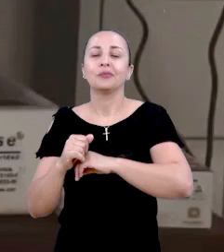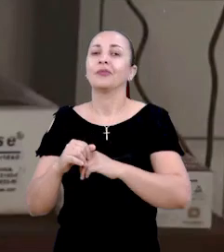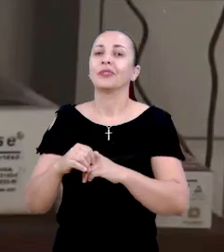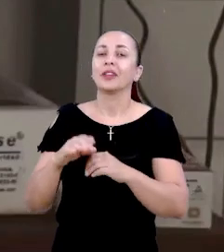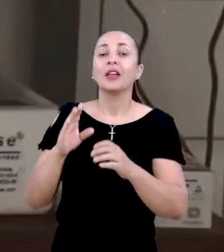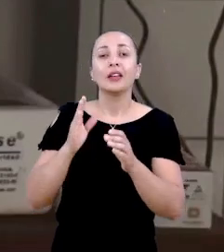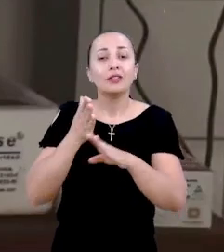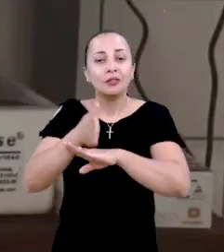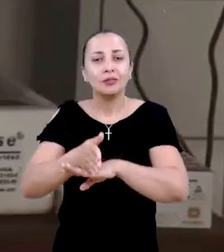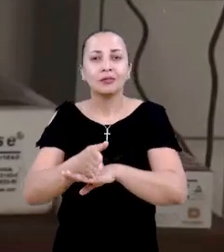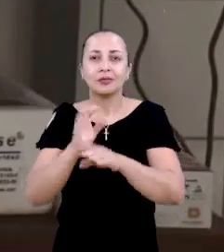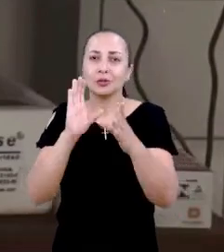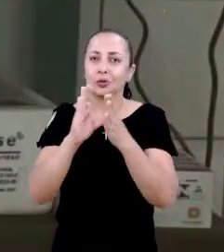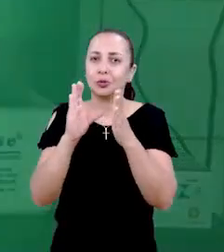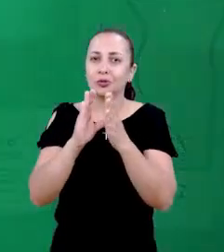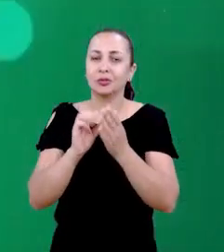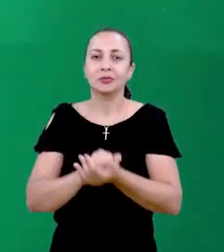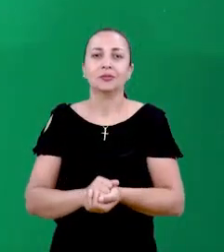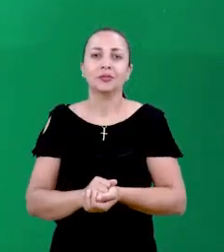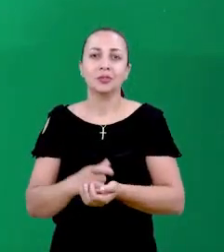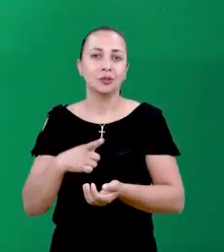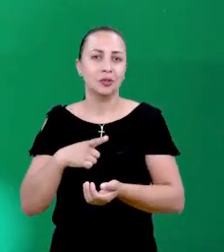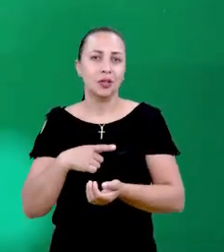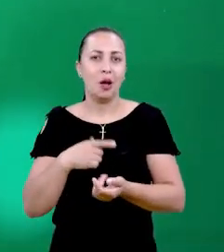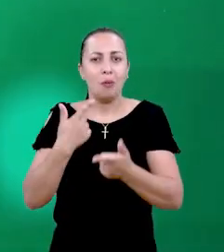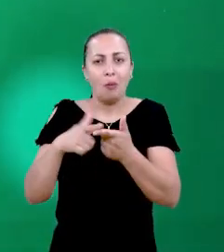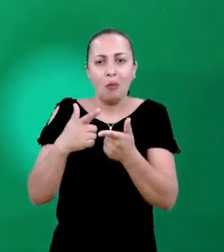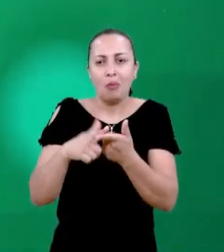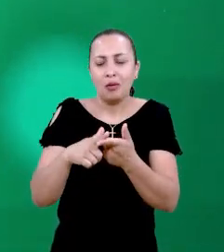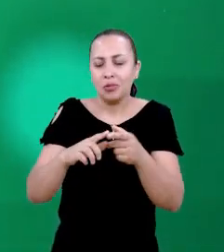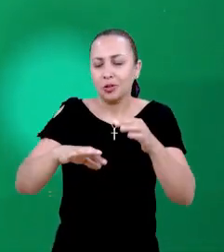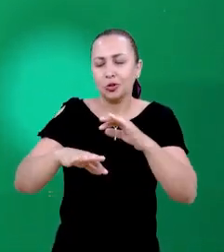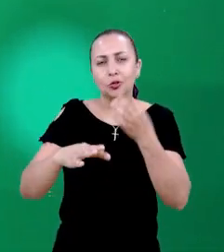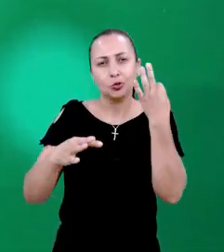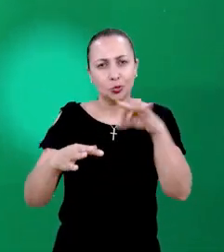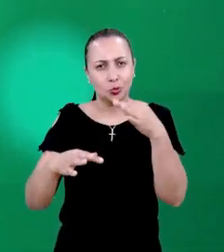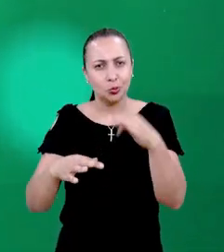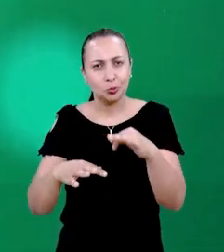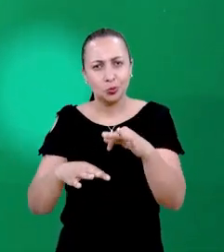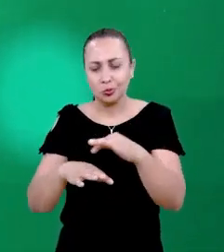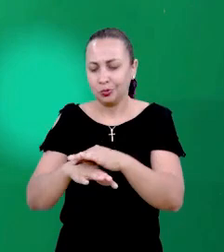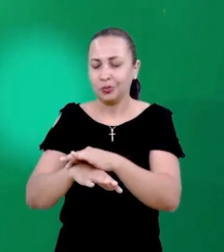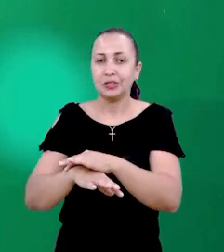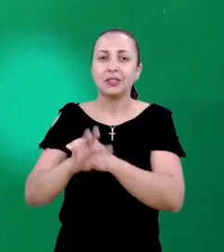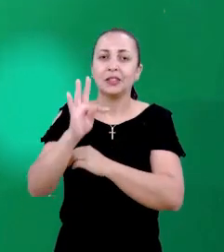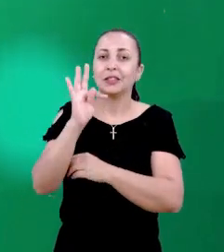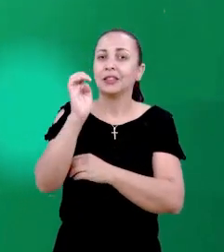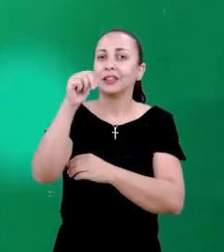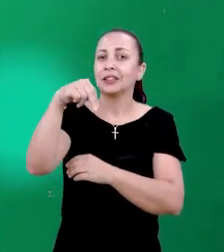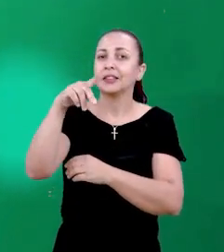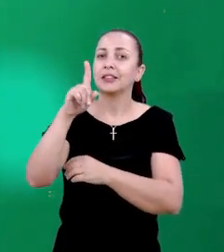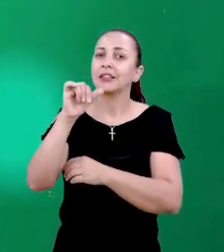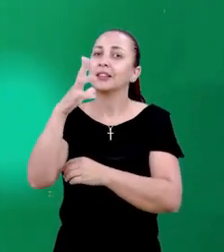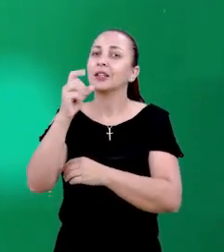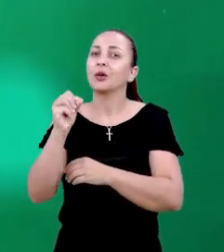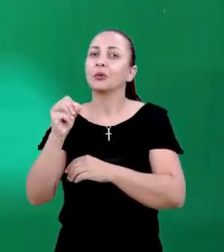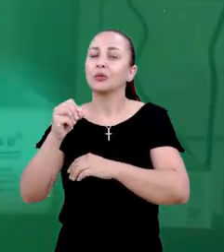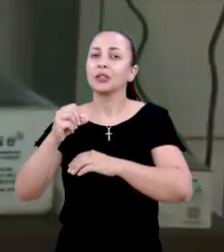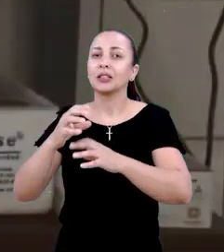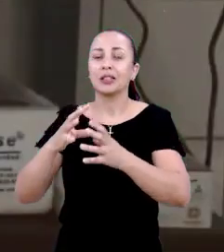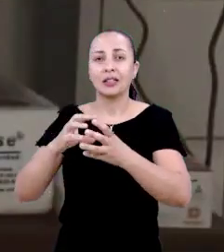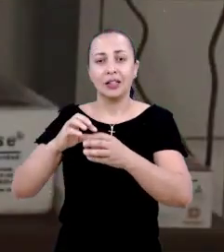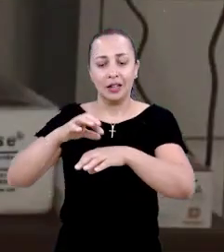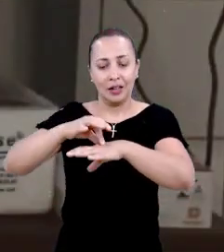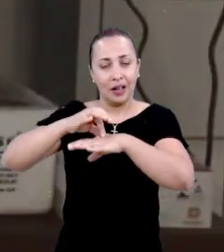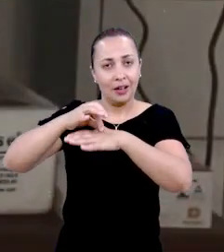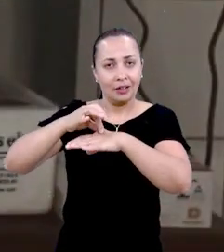a tendinite ela vai ser uma inflamação nos tendões, que é uma estrutura que liga músculos